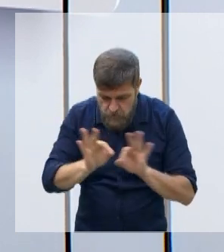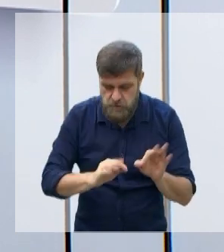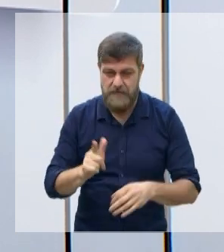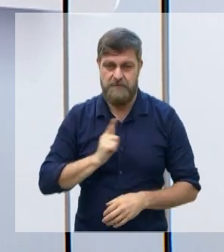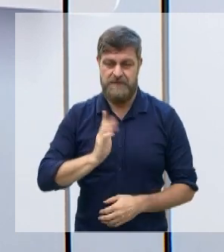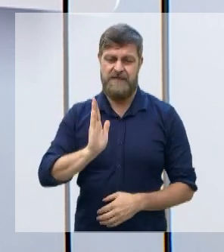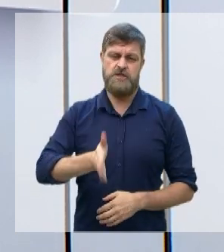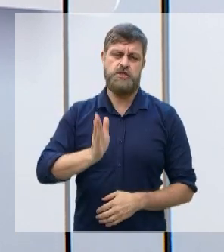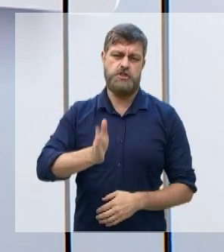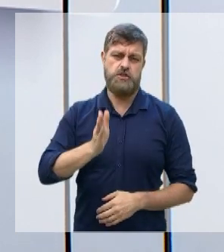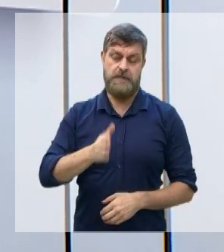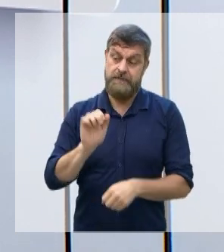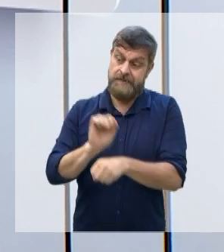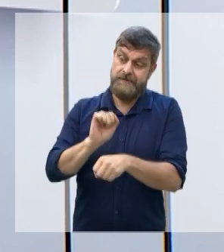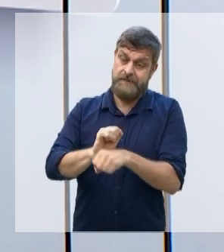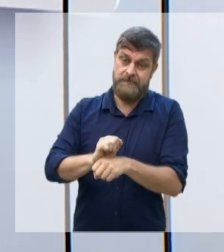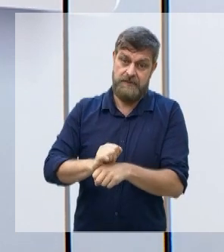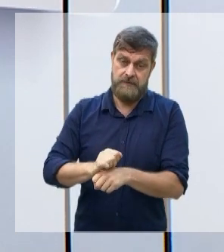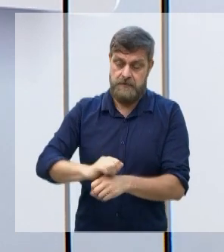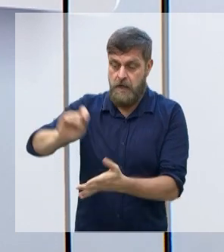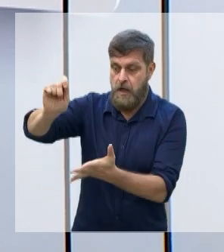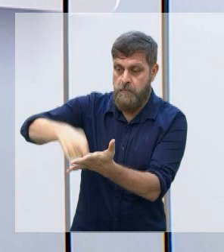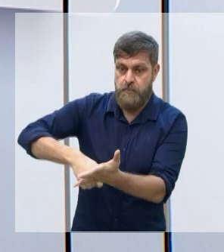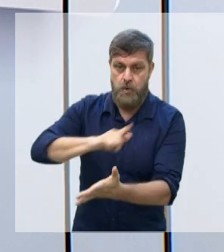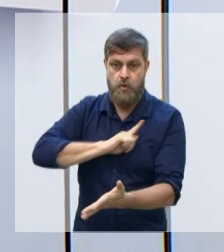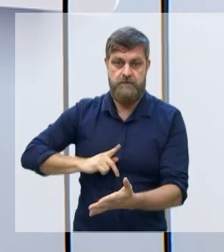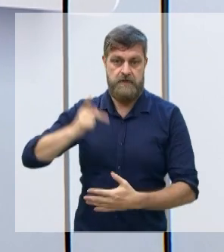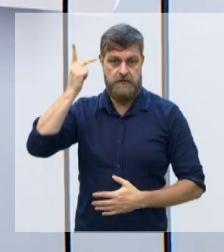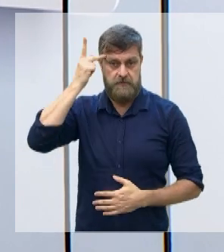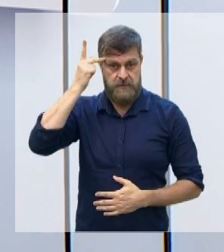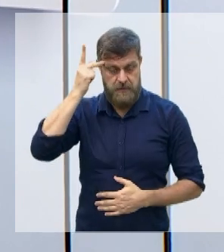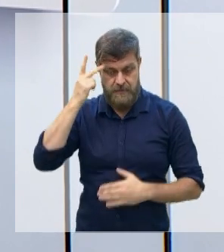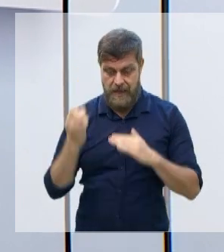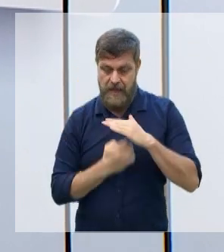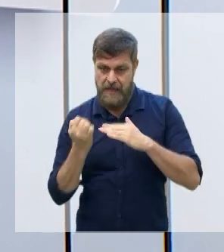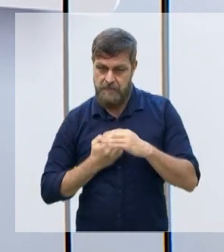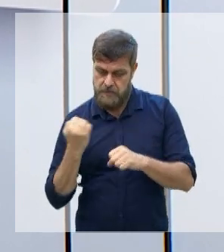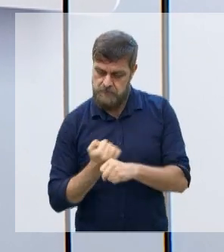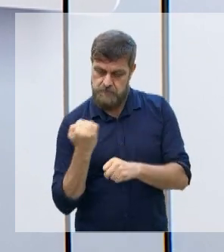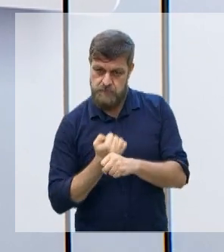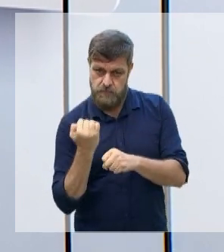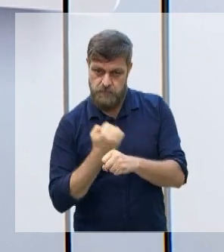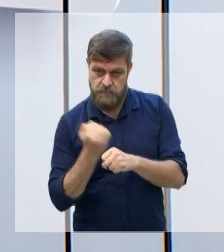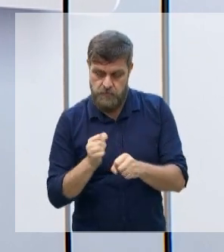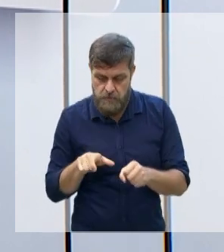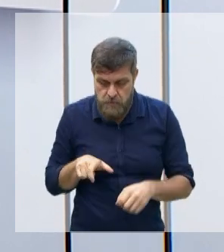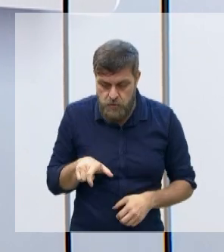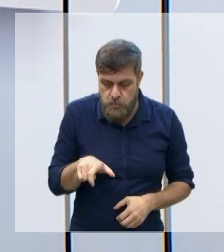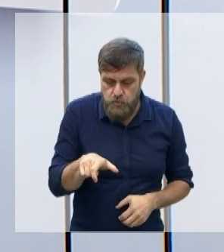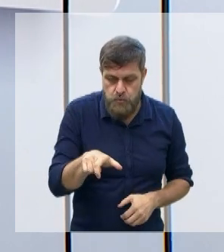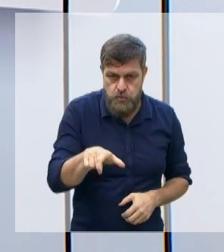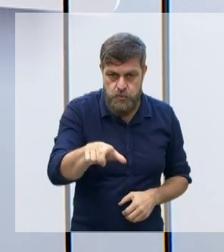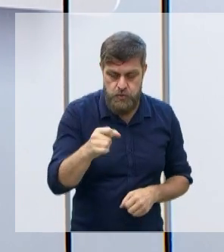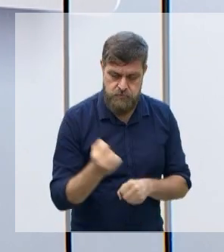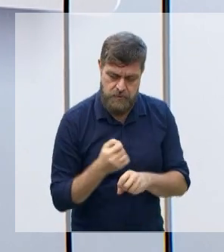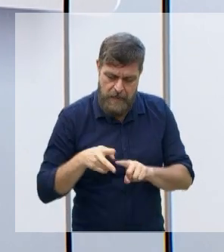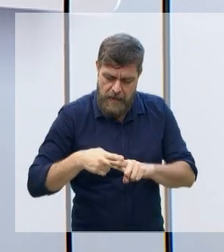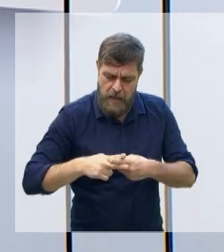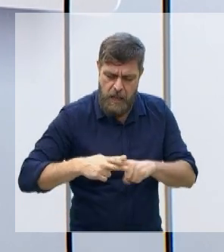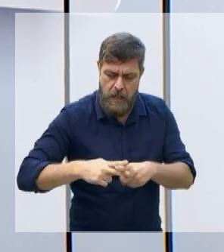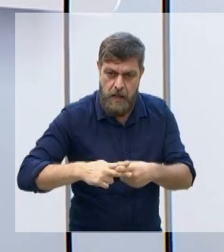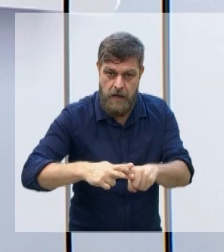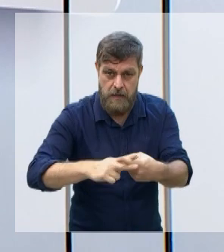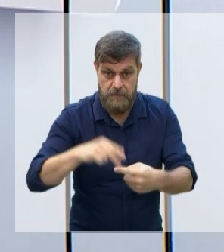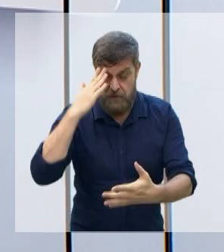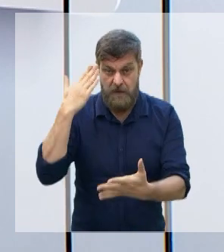depende de uma autorização do estado para que a artesp ea concessionária faça essas obras mas eu tenho certeza